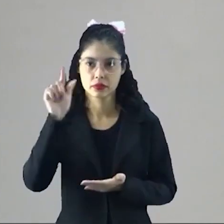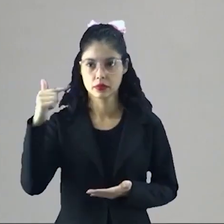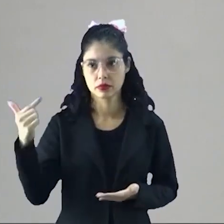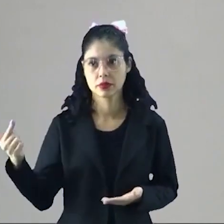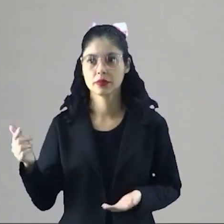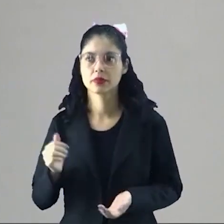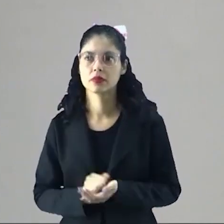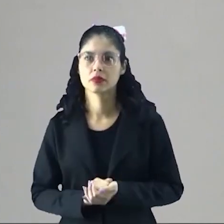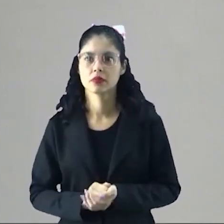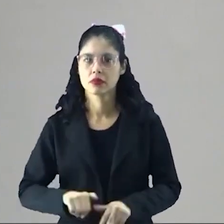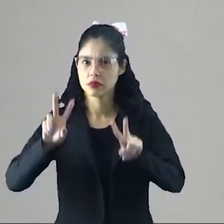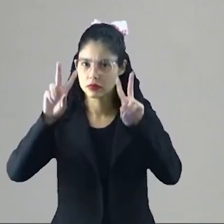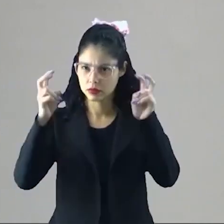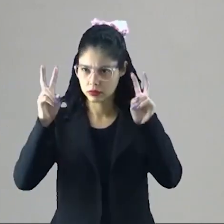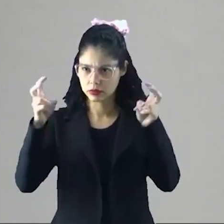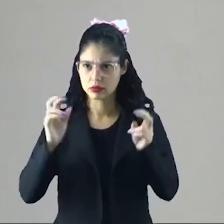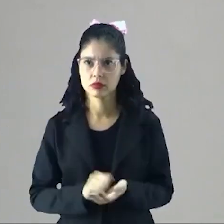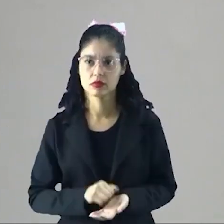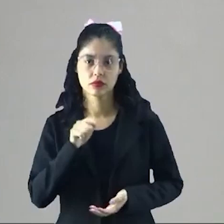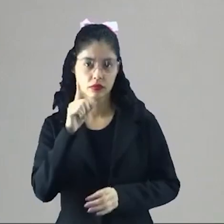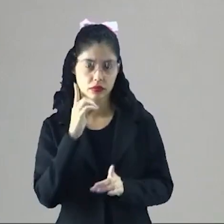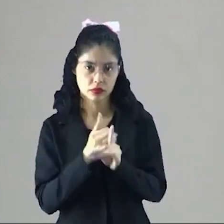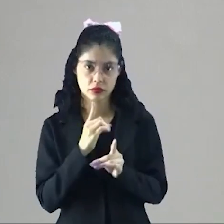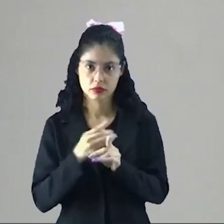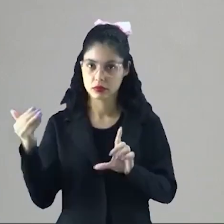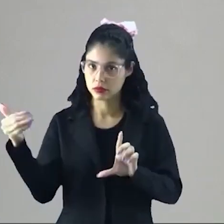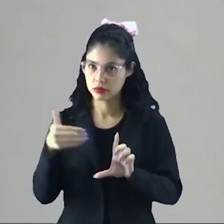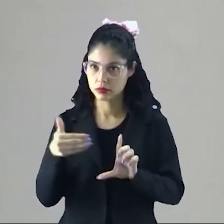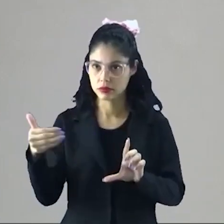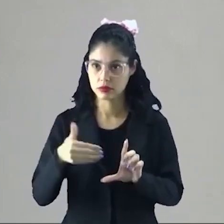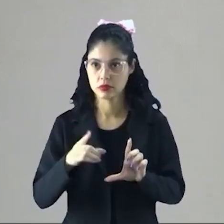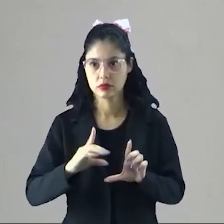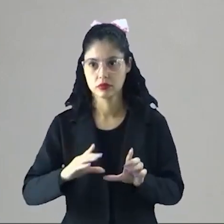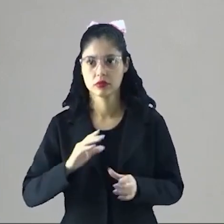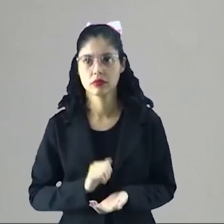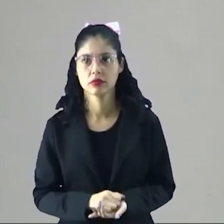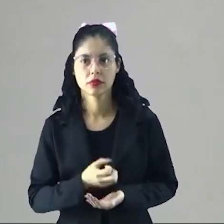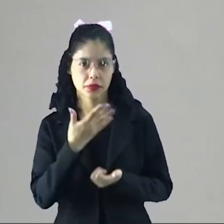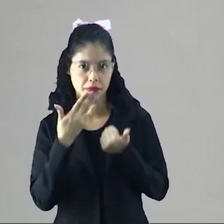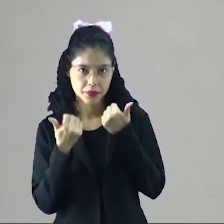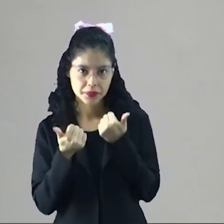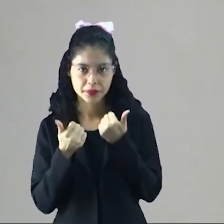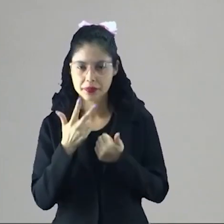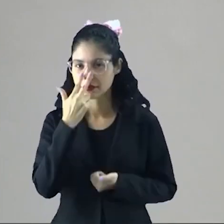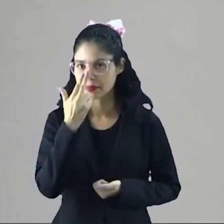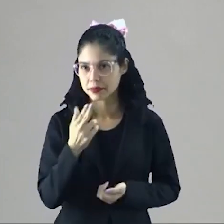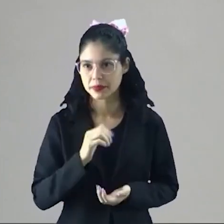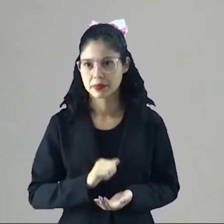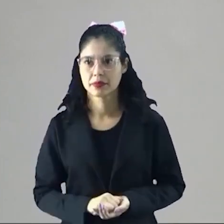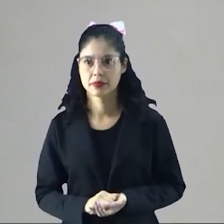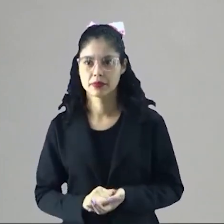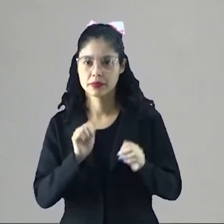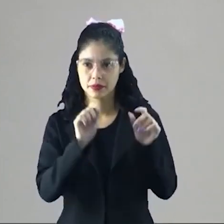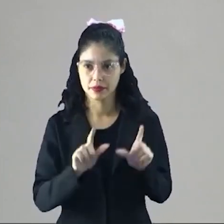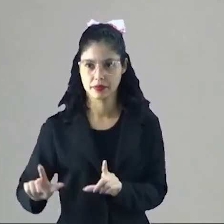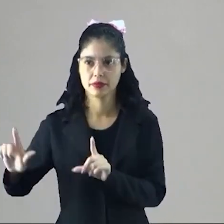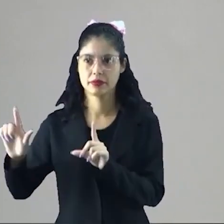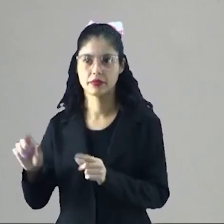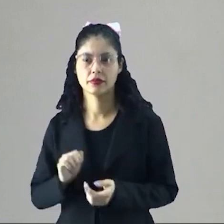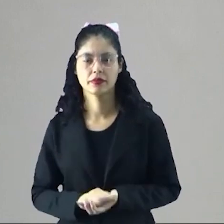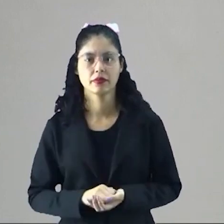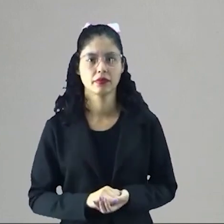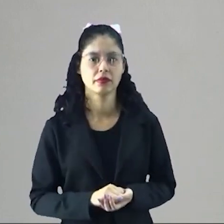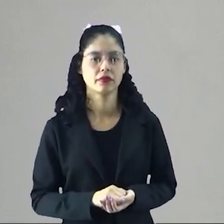outras aulas com outros assuntos você encontra na plataforma Edu, que está aparecendo aqui na sua telinha.